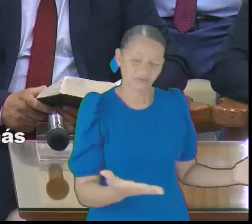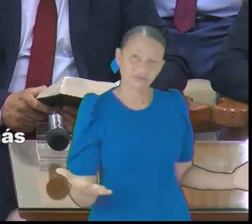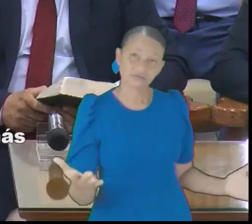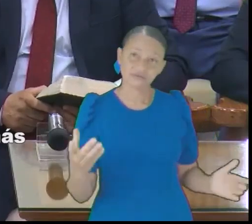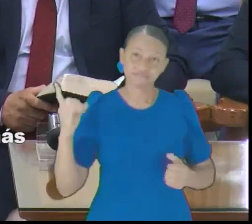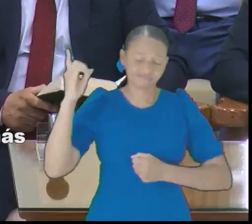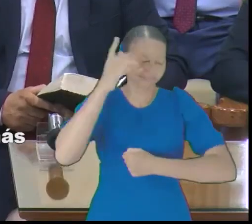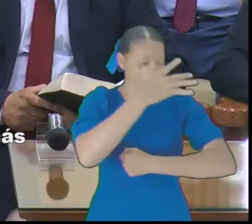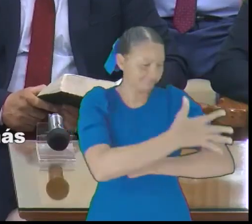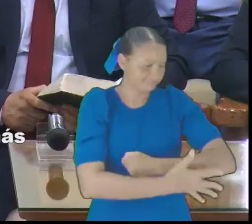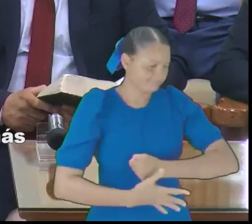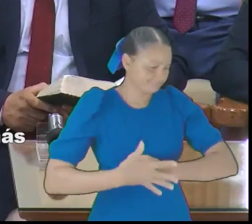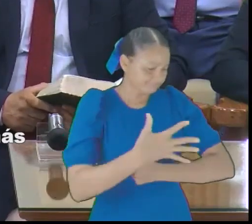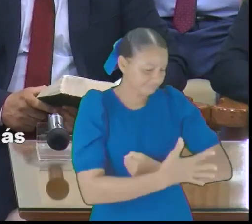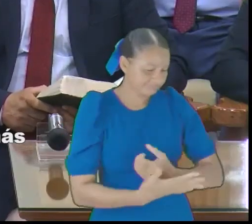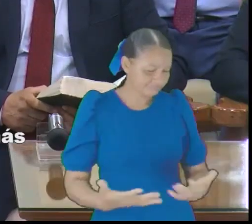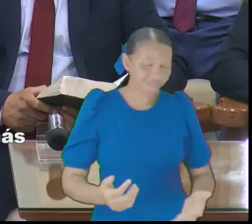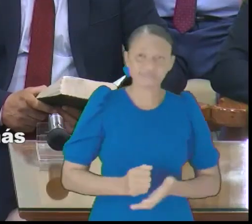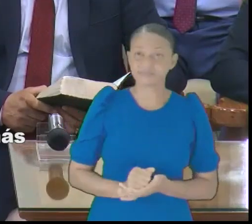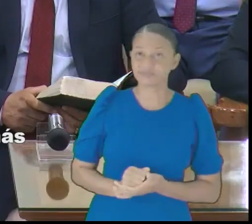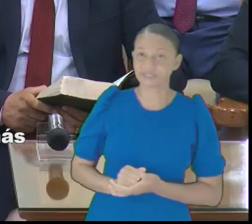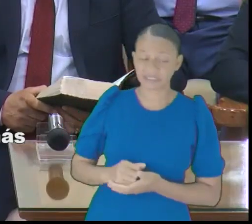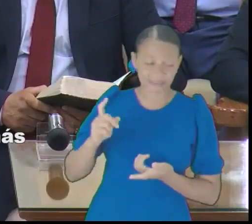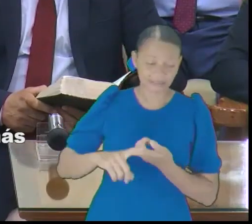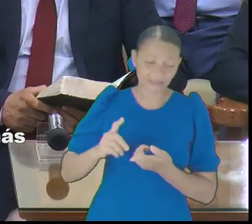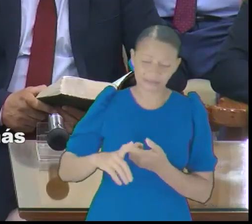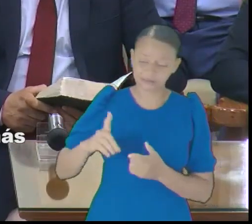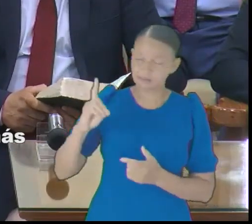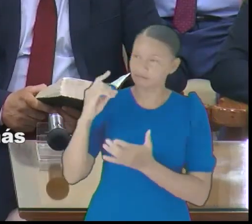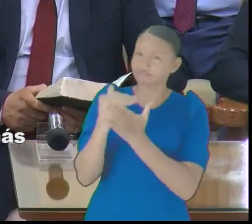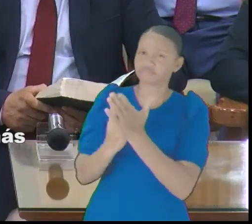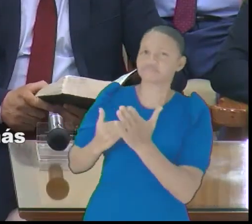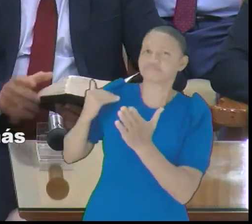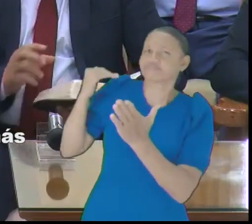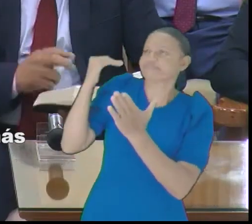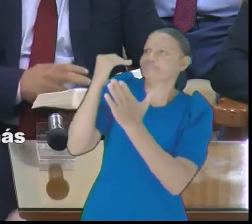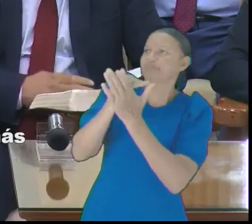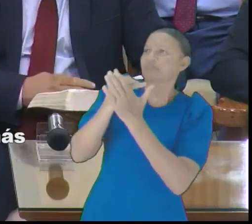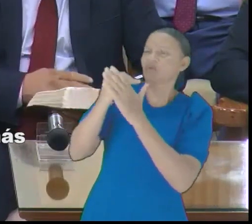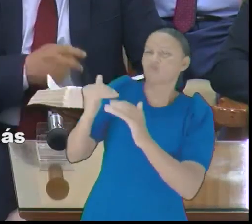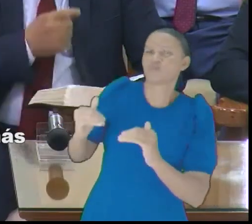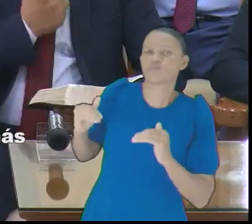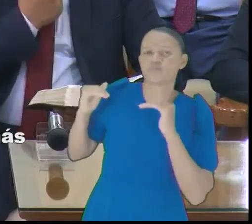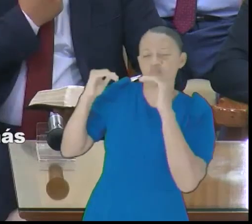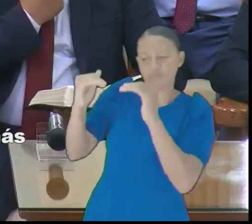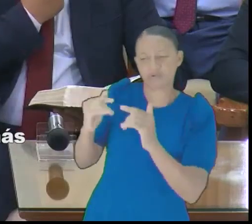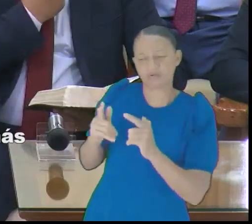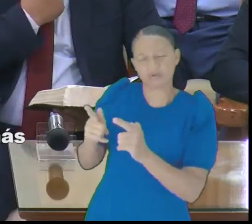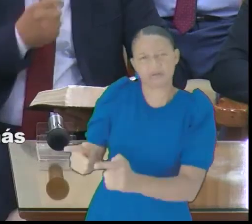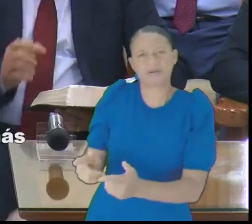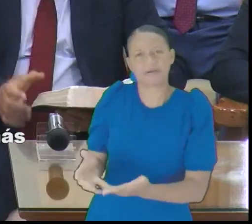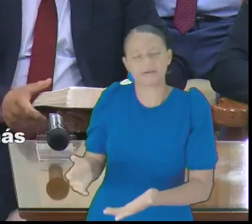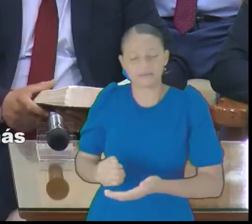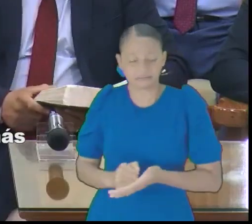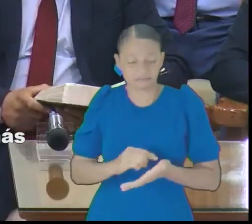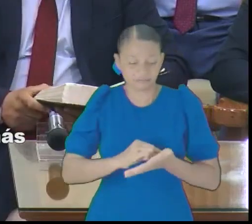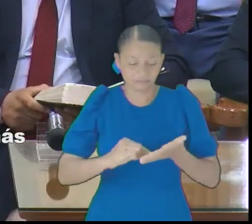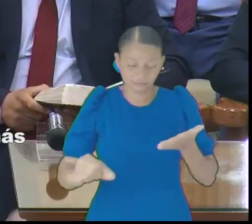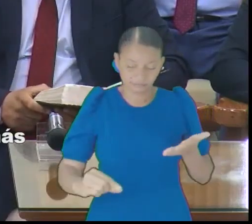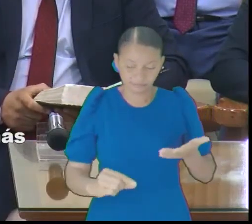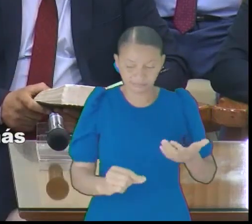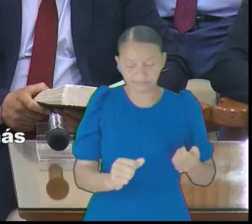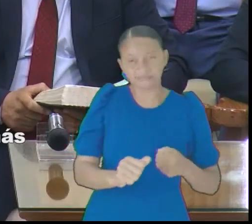teu escudo e eu sou o teu grandíssimo galardão. Porque no versículo 2 ele diz, então